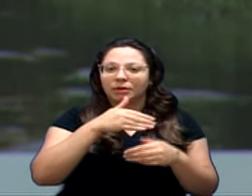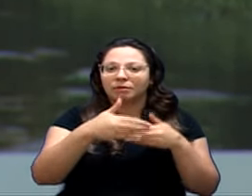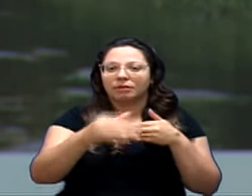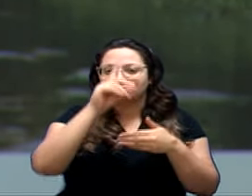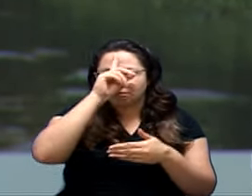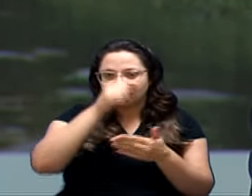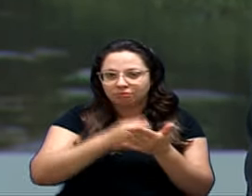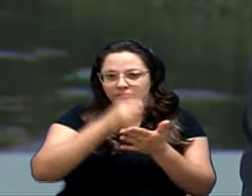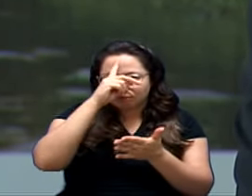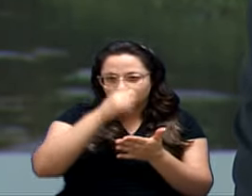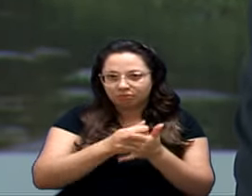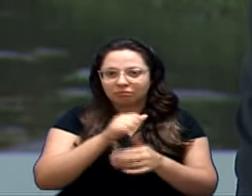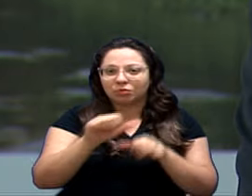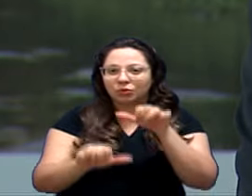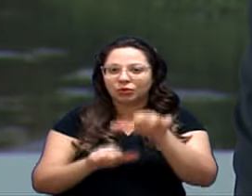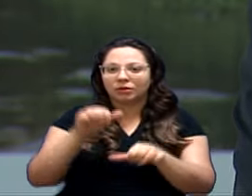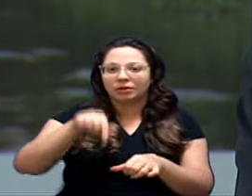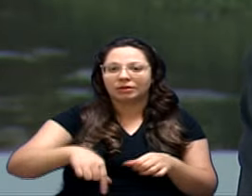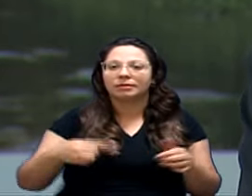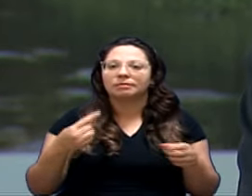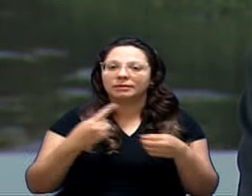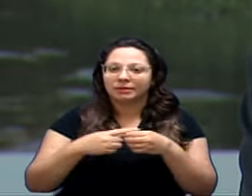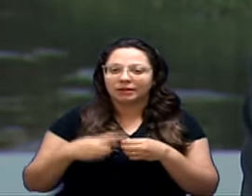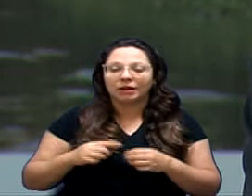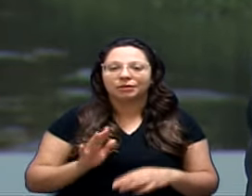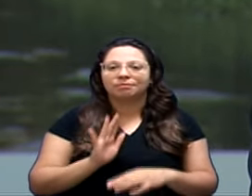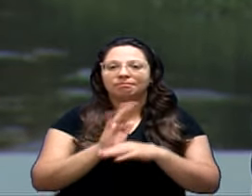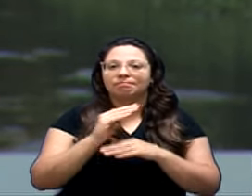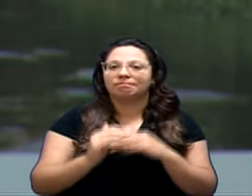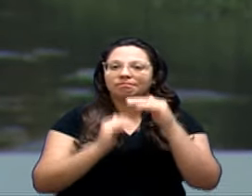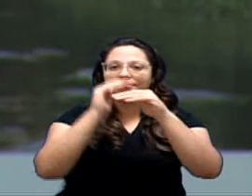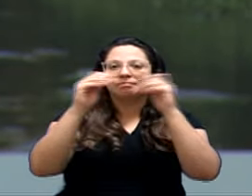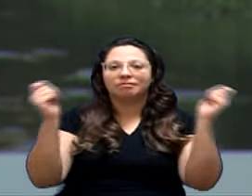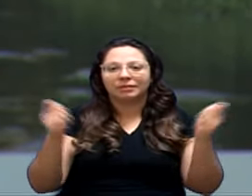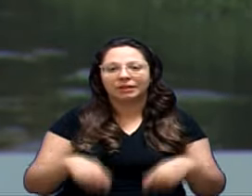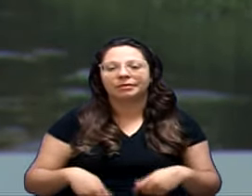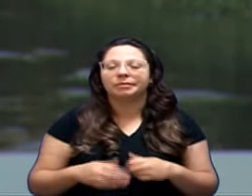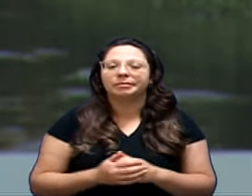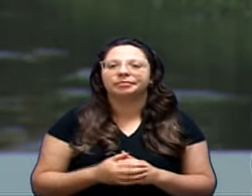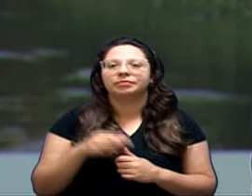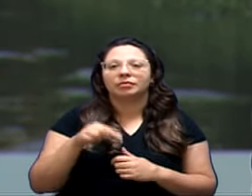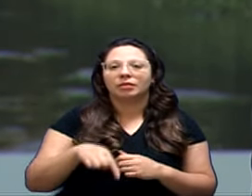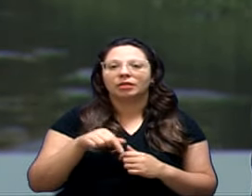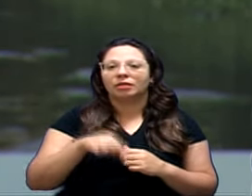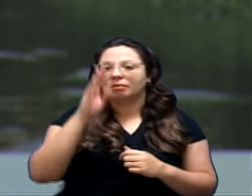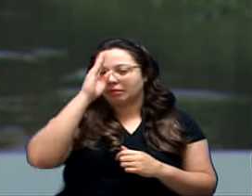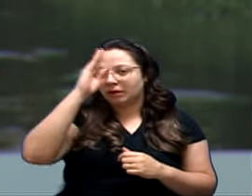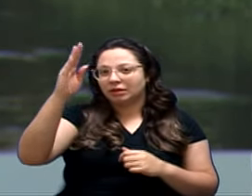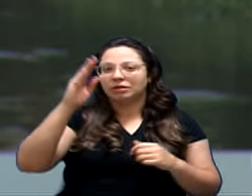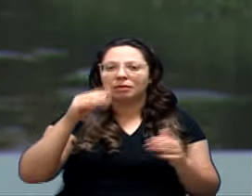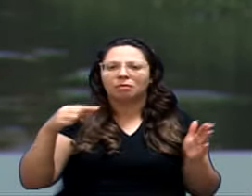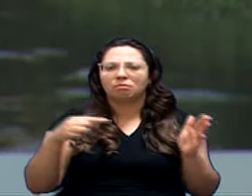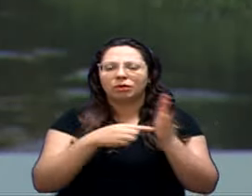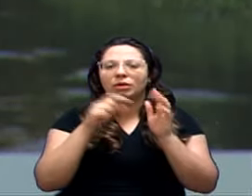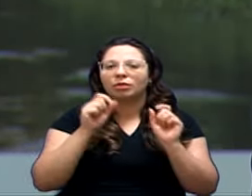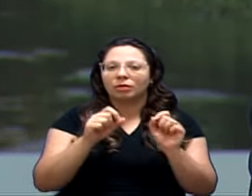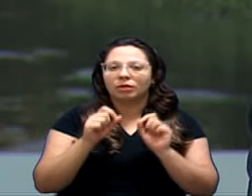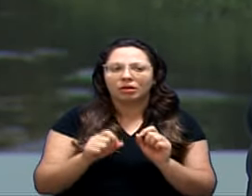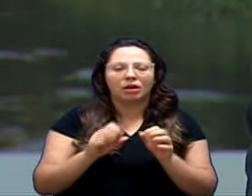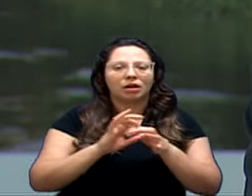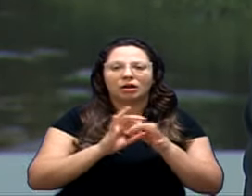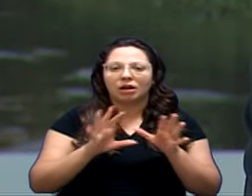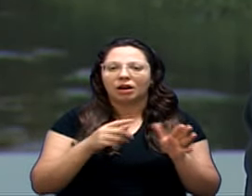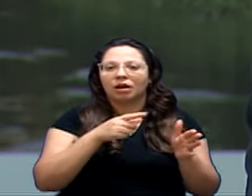dia a dia da nossa cidade e para que serve uma audiência pública o principal objetivo dela é garantir e dar voz aos